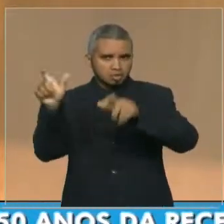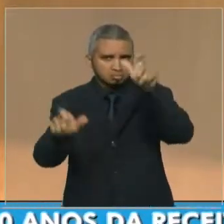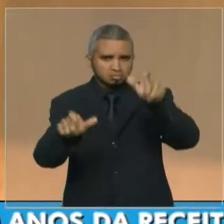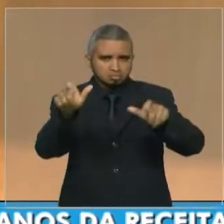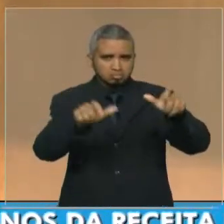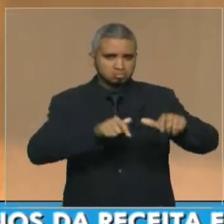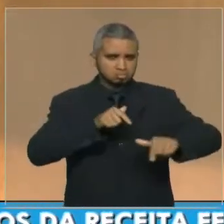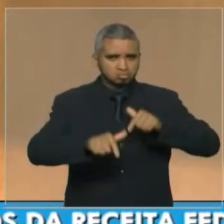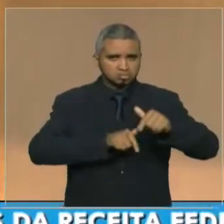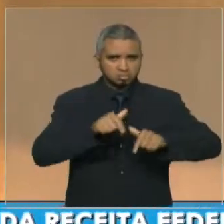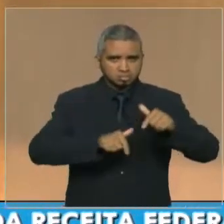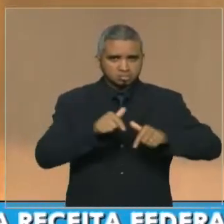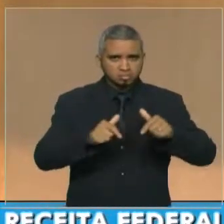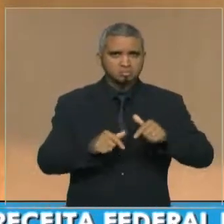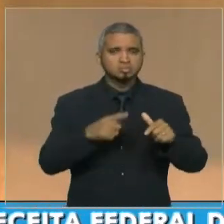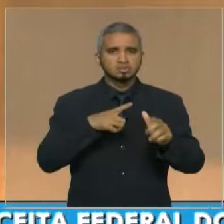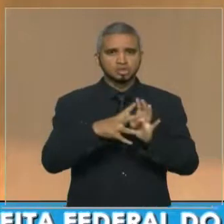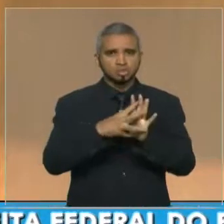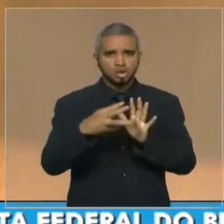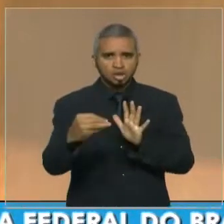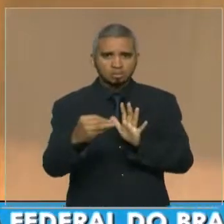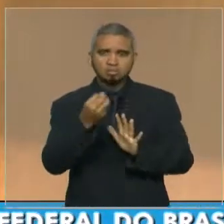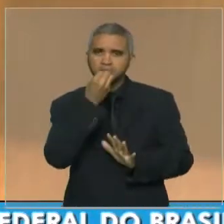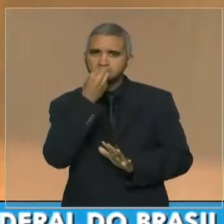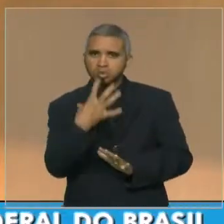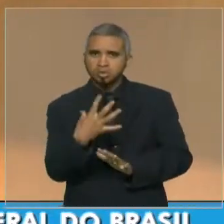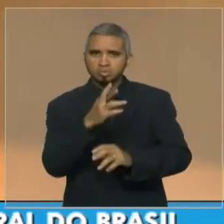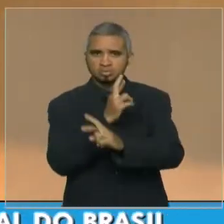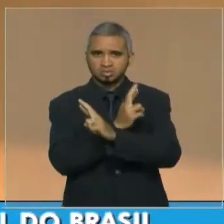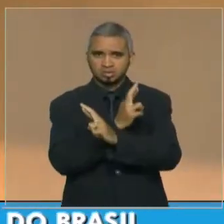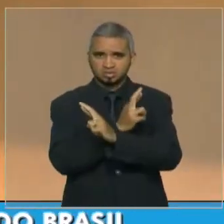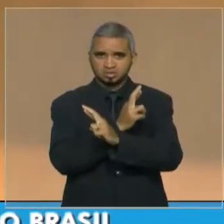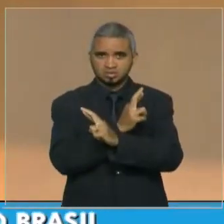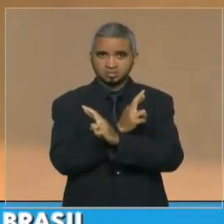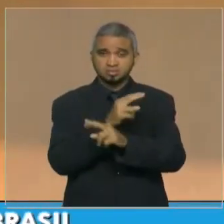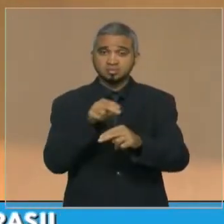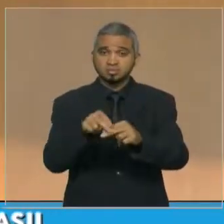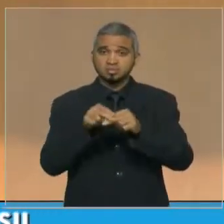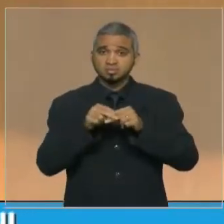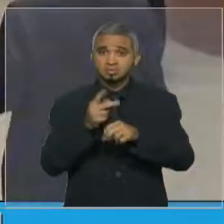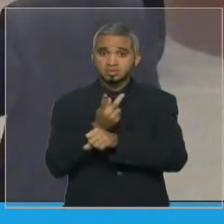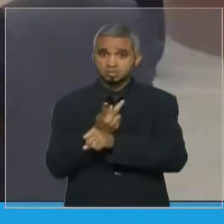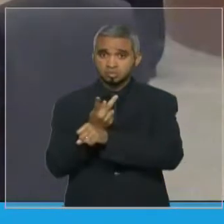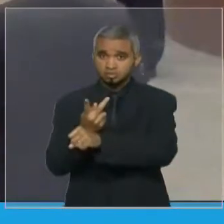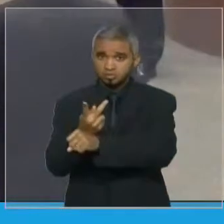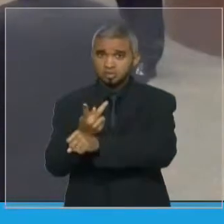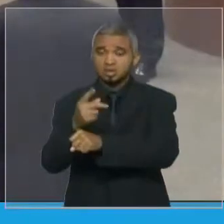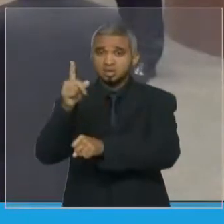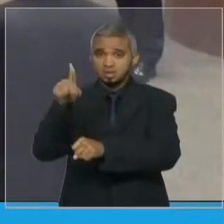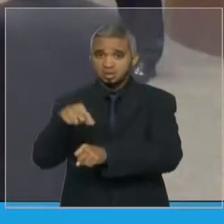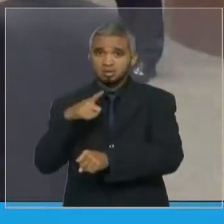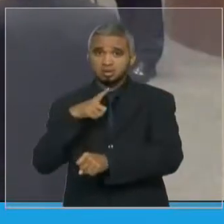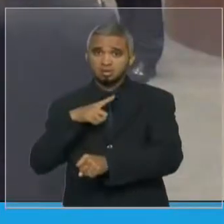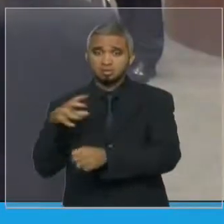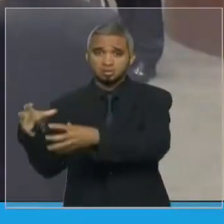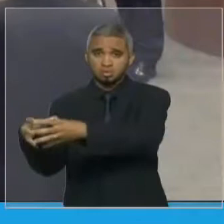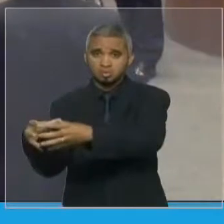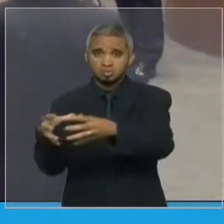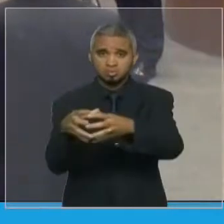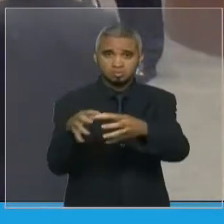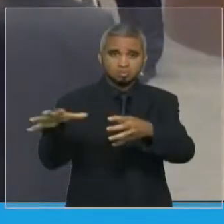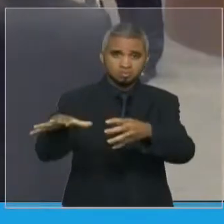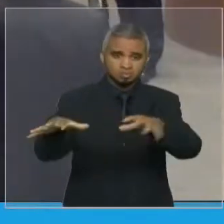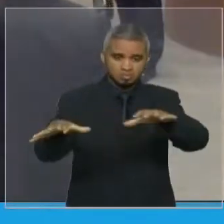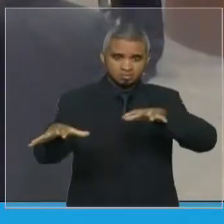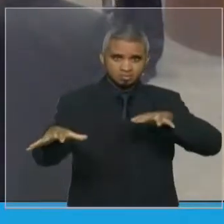recomendo como modelo para a instituição. A homenagem é conferida a um servidor por sessão e a um grupo de agências e